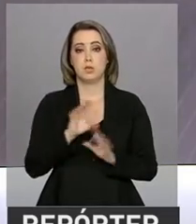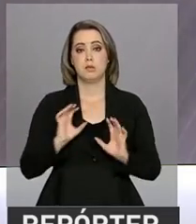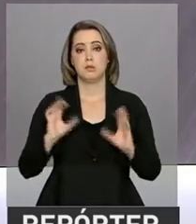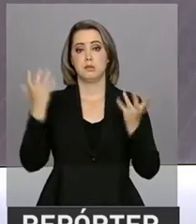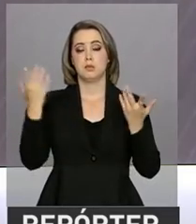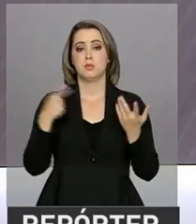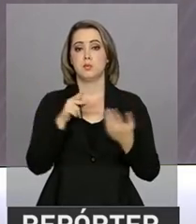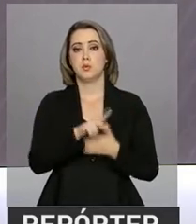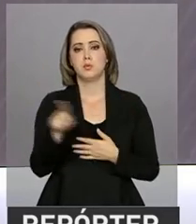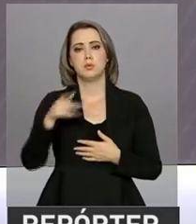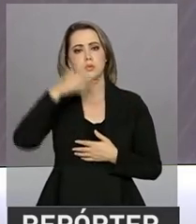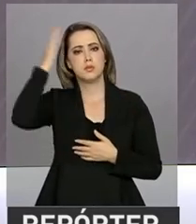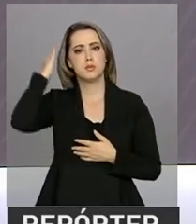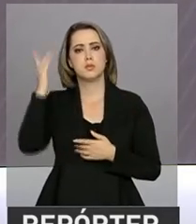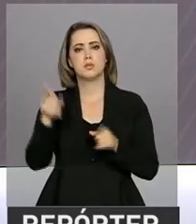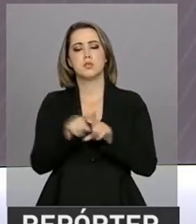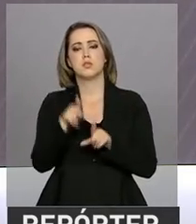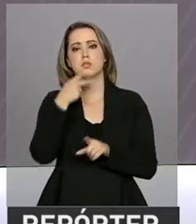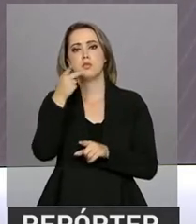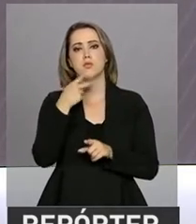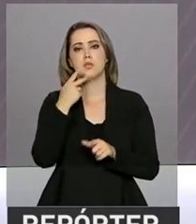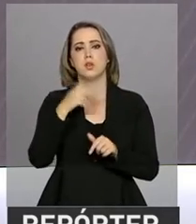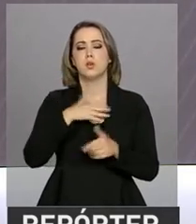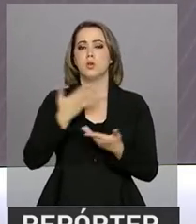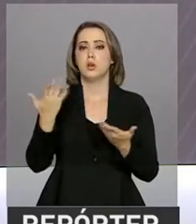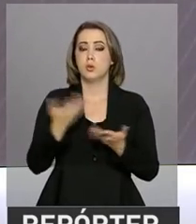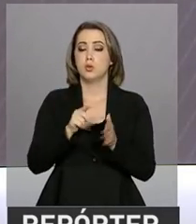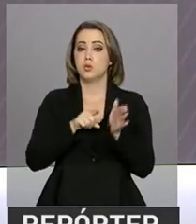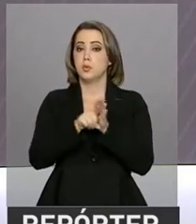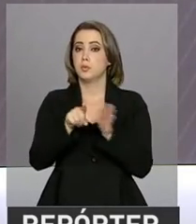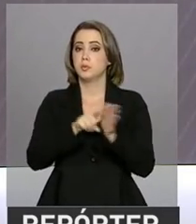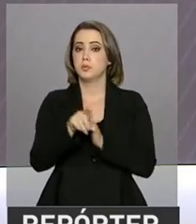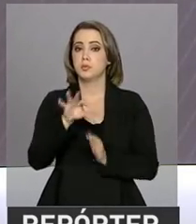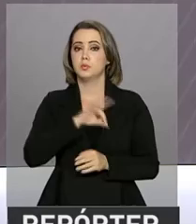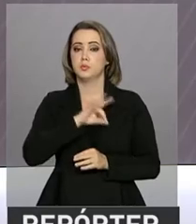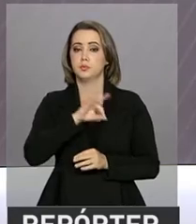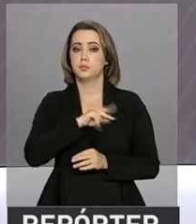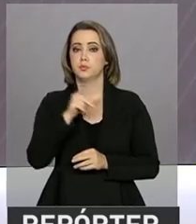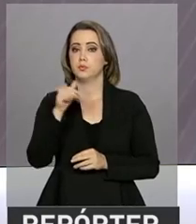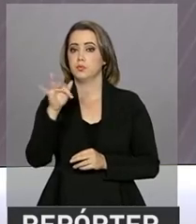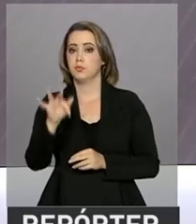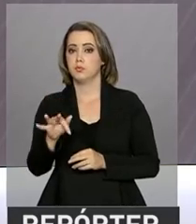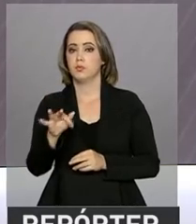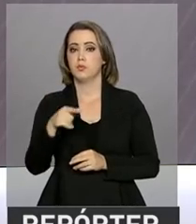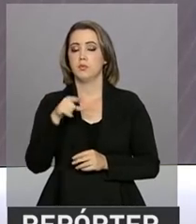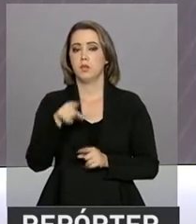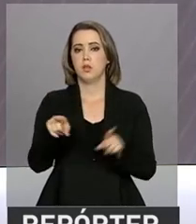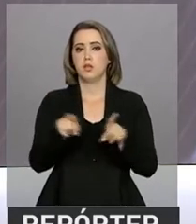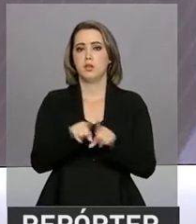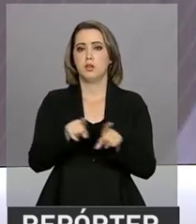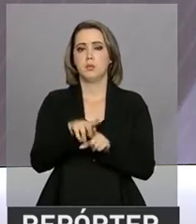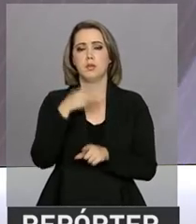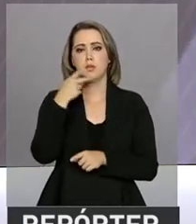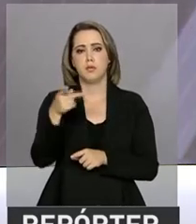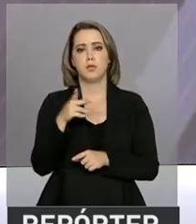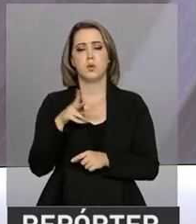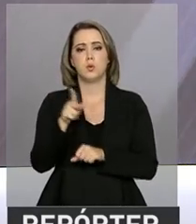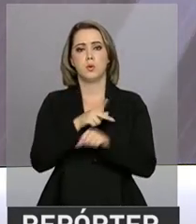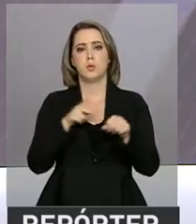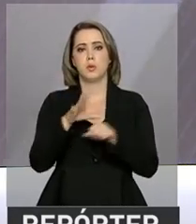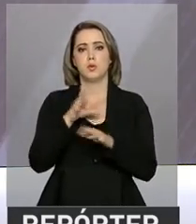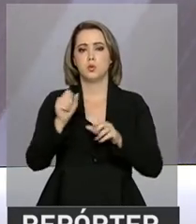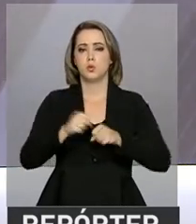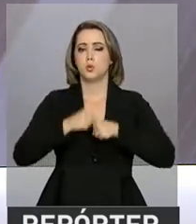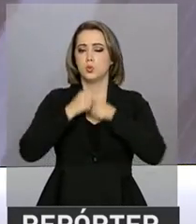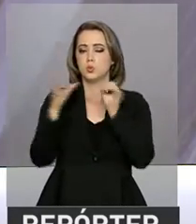cerimônia o presidente falou sobre os desdobramentos da operação carne é fraca da polícia federal e disse que o país inteiro está se